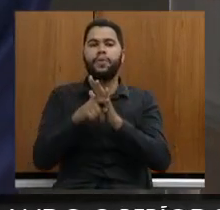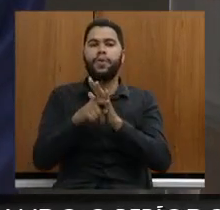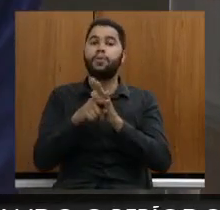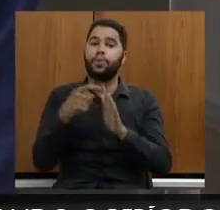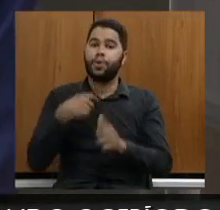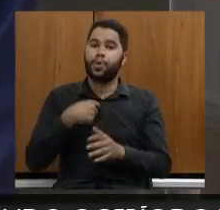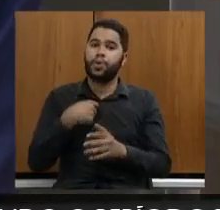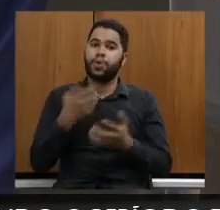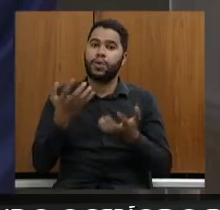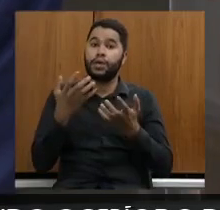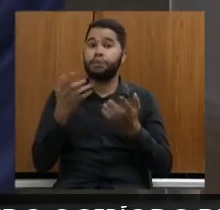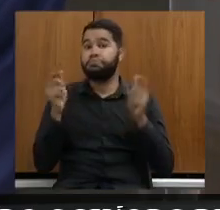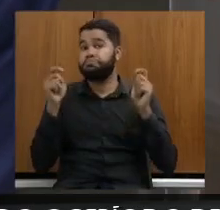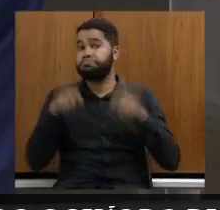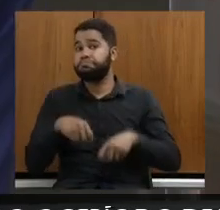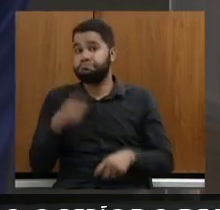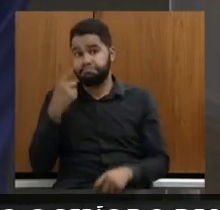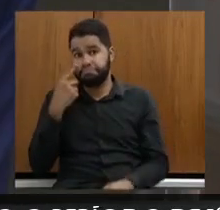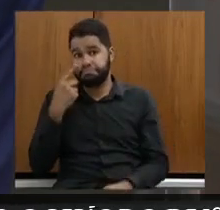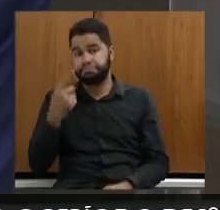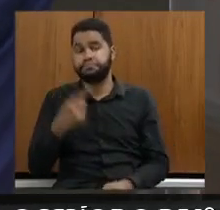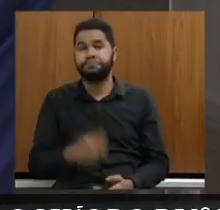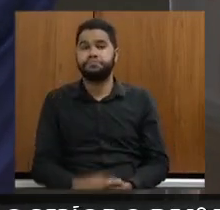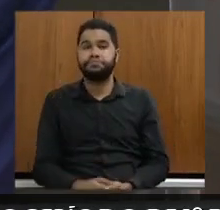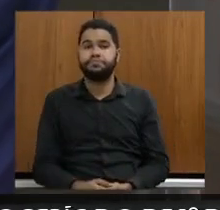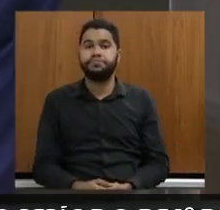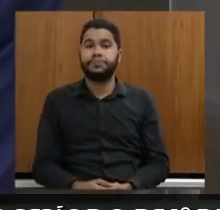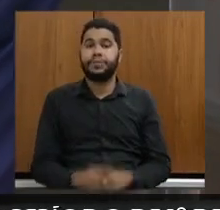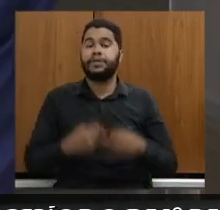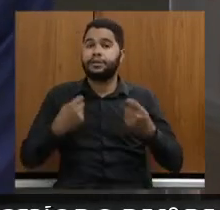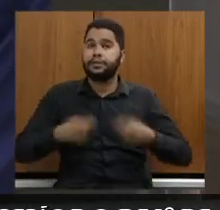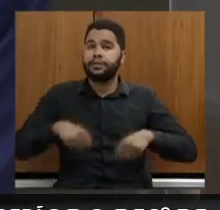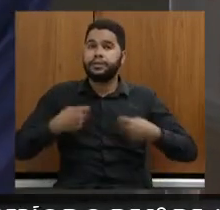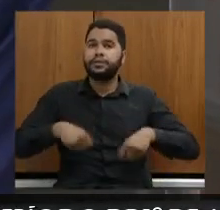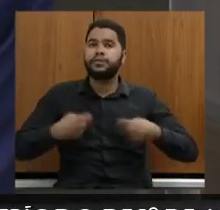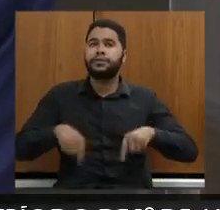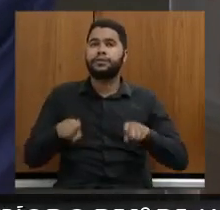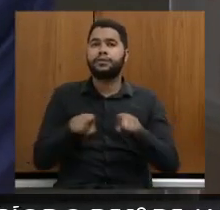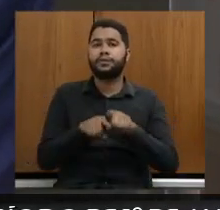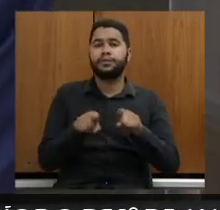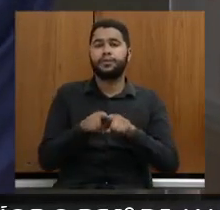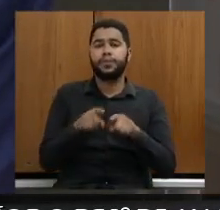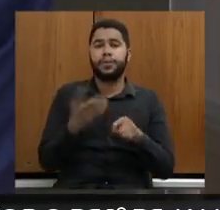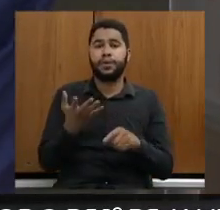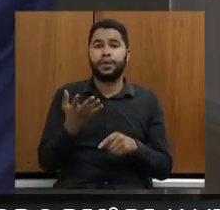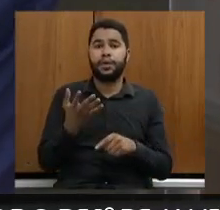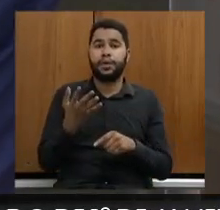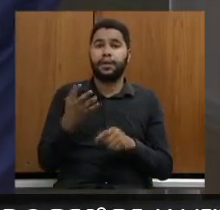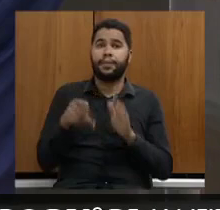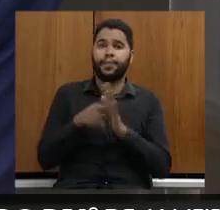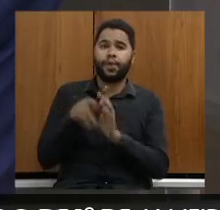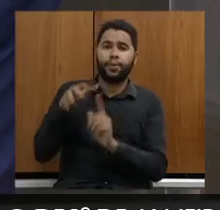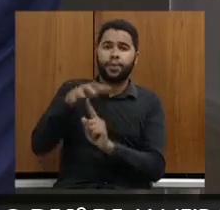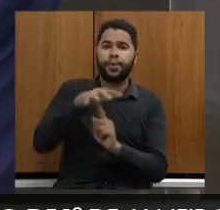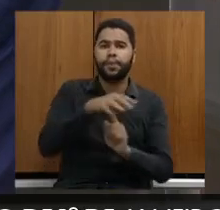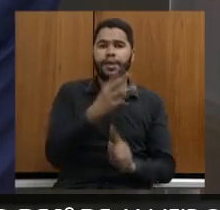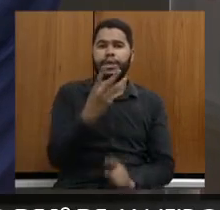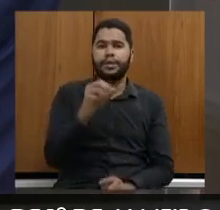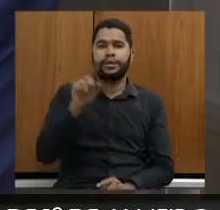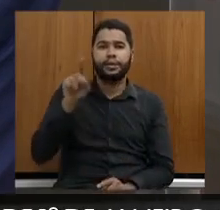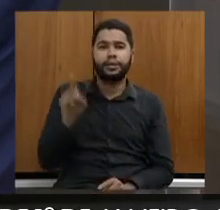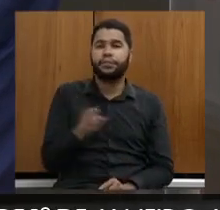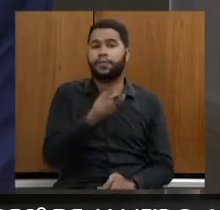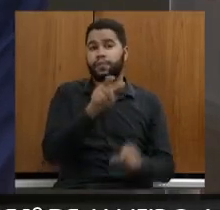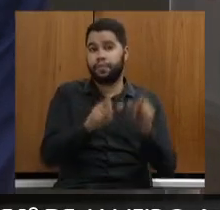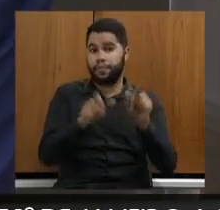fiz questão de levantar essa possibilidade necessidade também porque afinal de contas e a feira ripe passa 30 mil pessoas